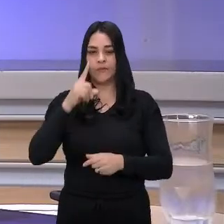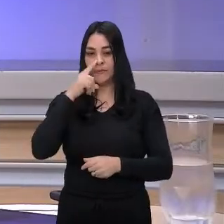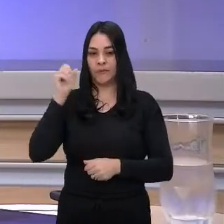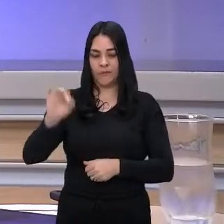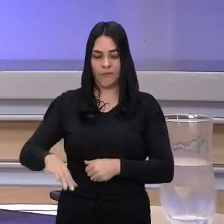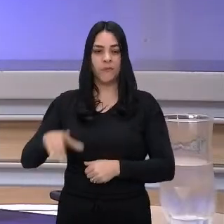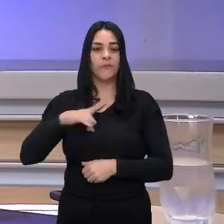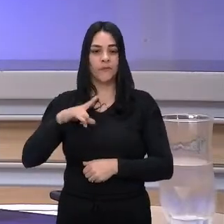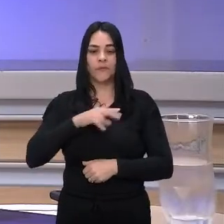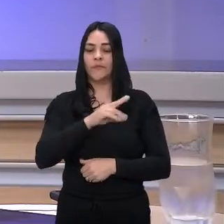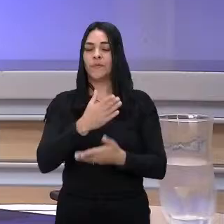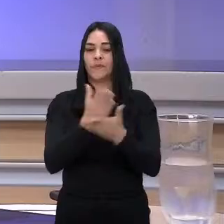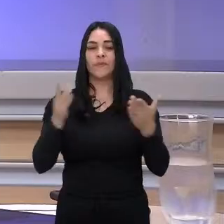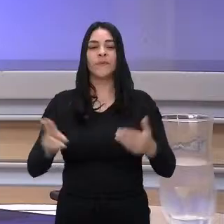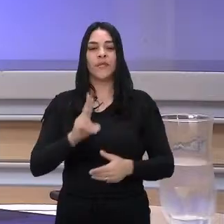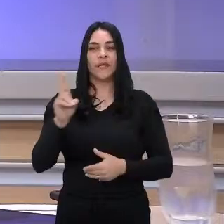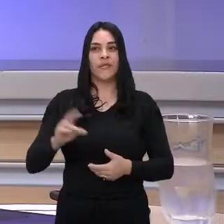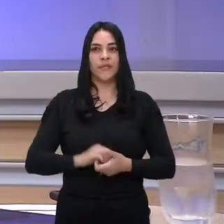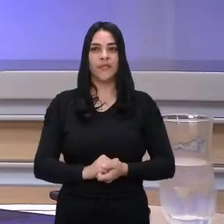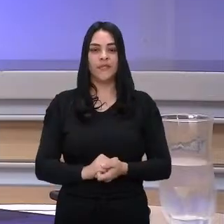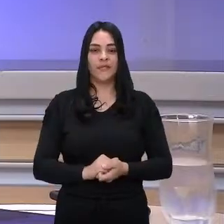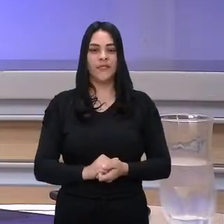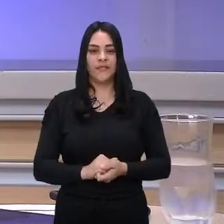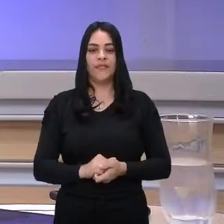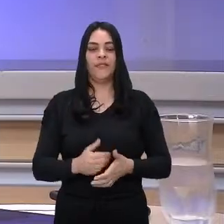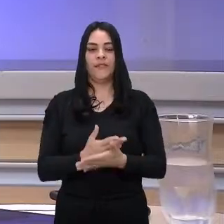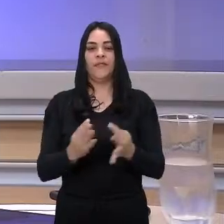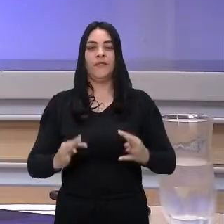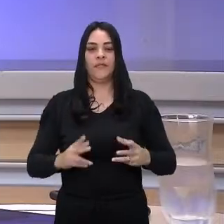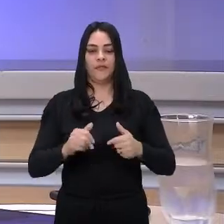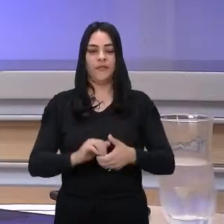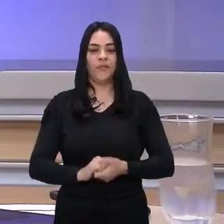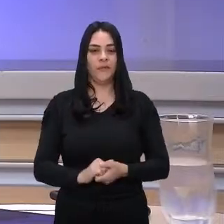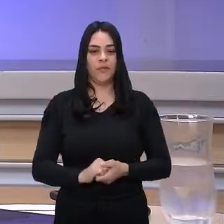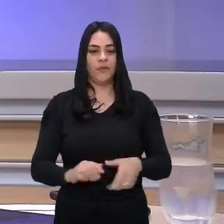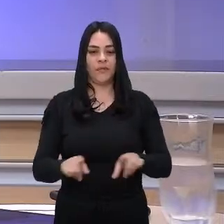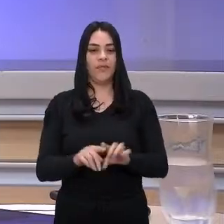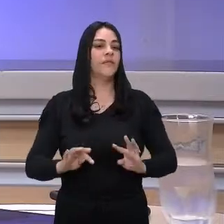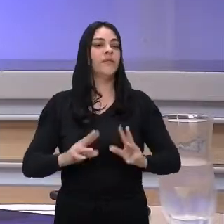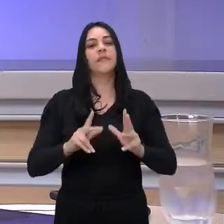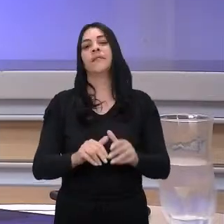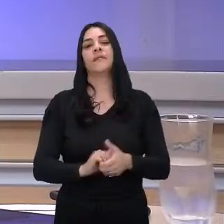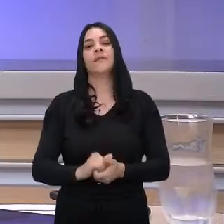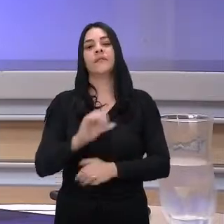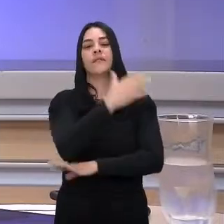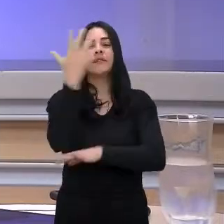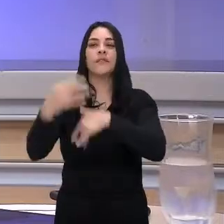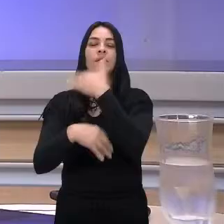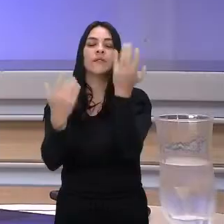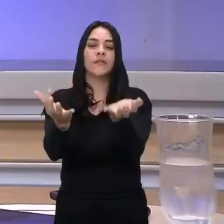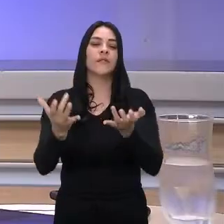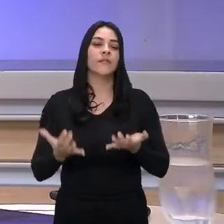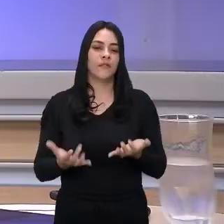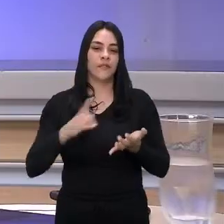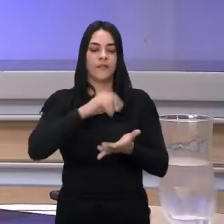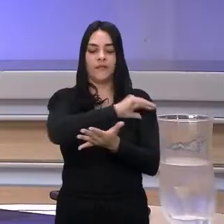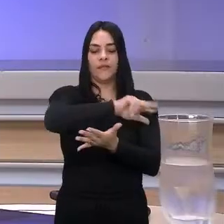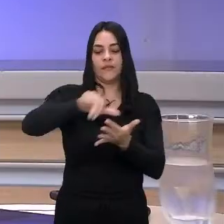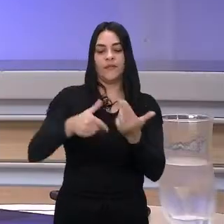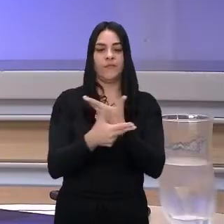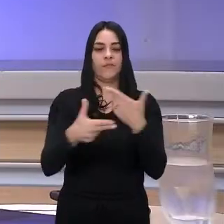né, Júlia? A gente usava bastante alguns exemplos, coleta de resíduos, reflorestamento, enfim,